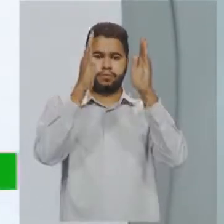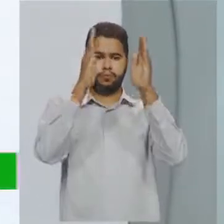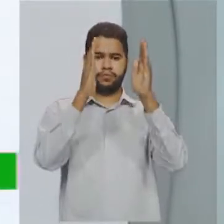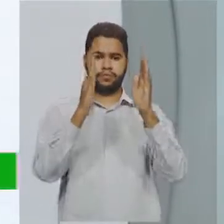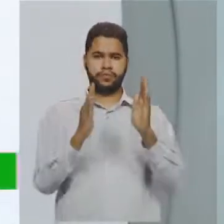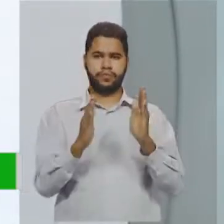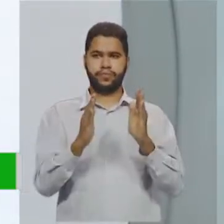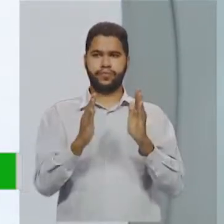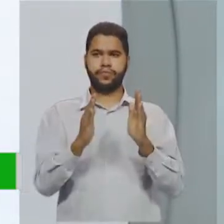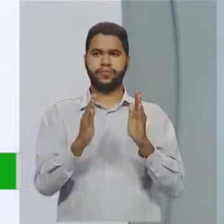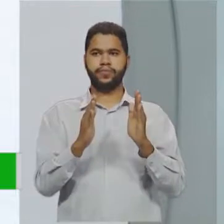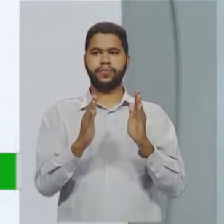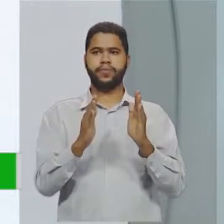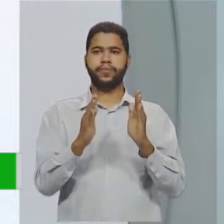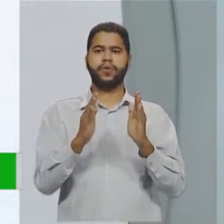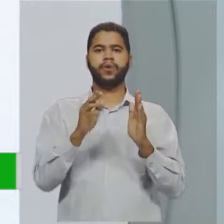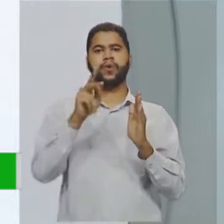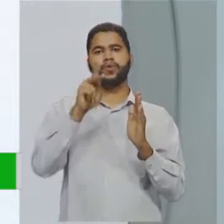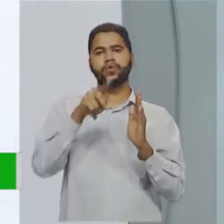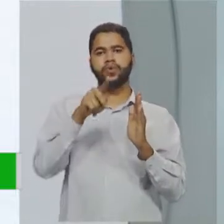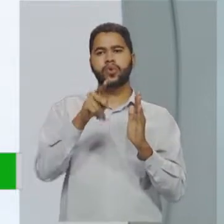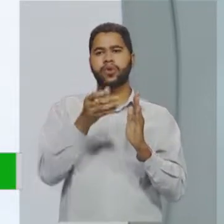tirou nota 6.